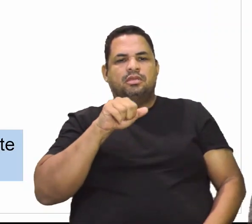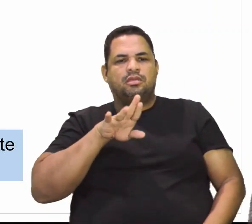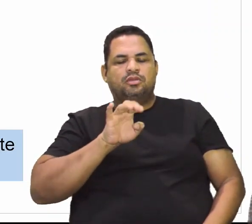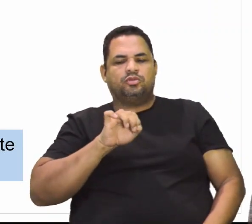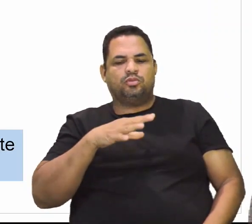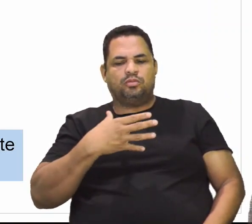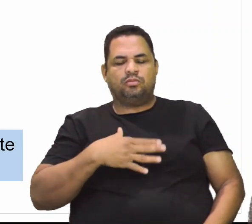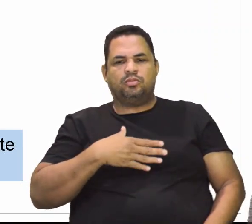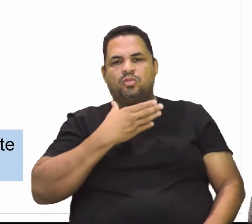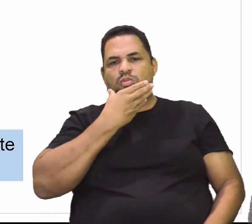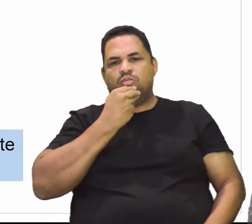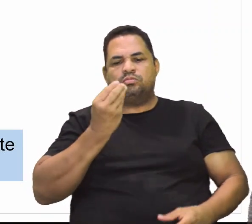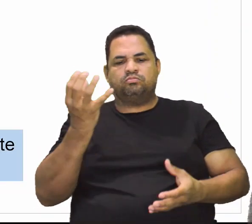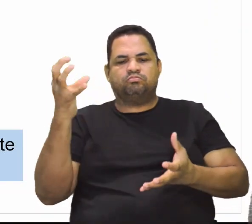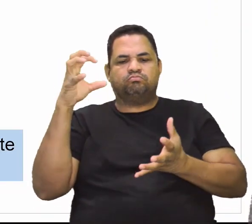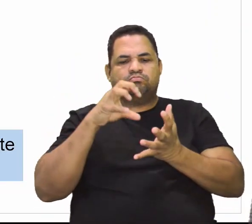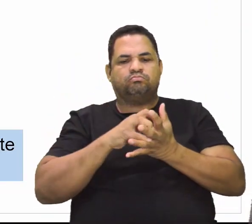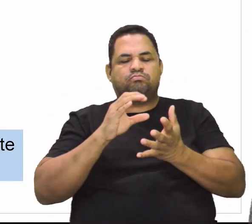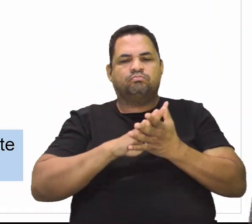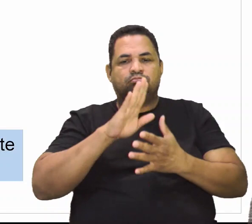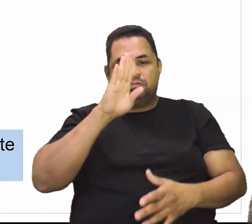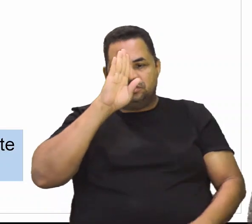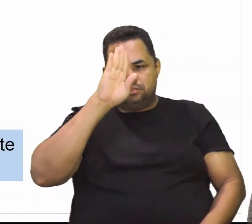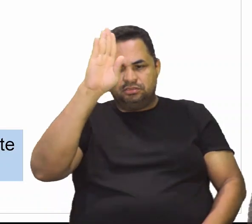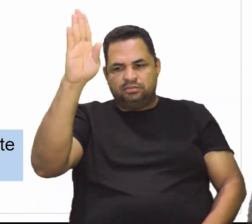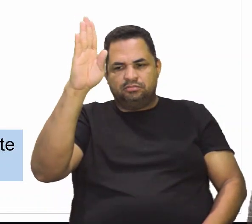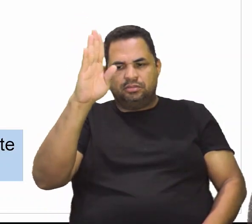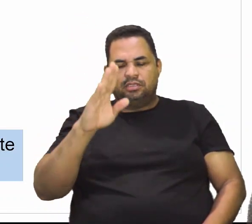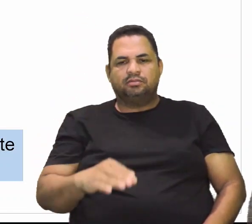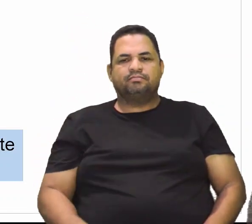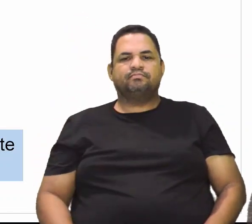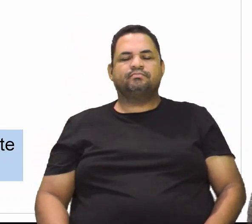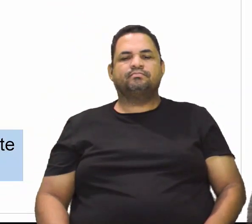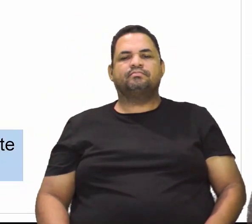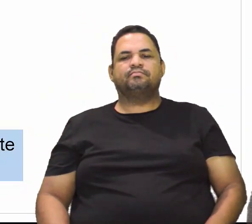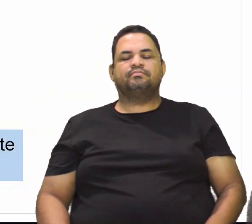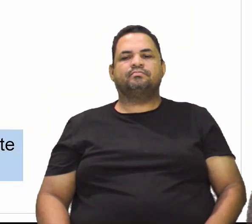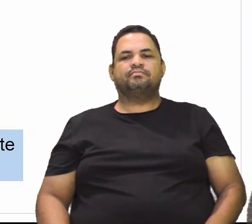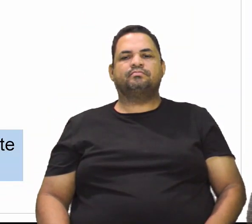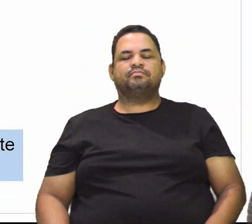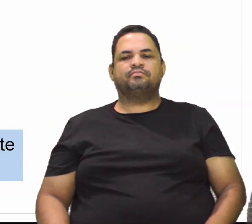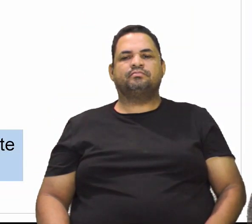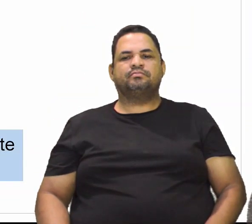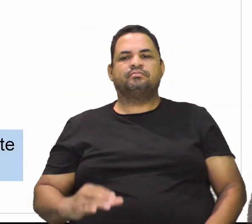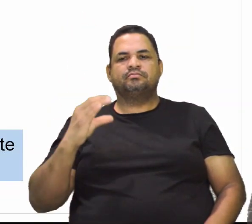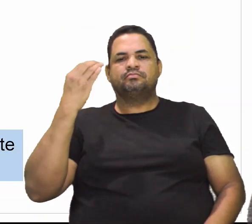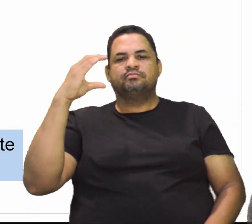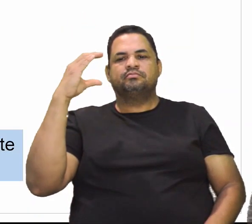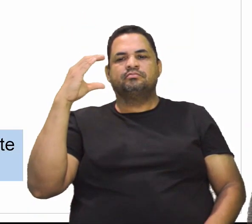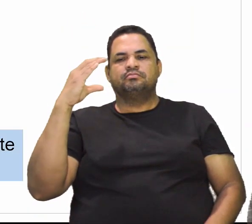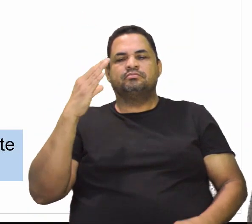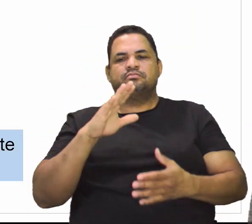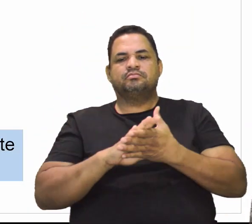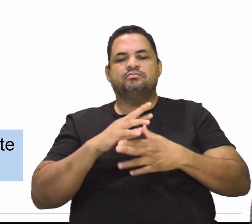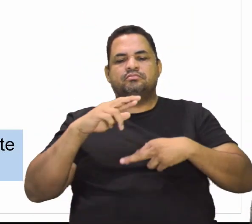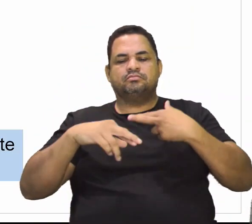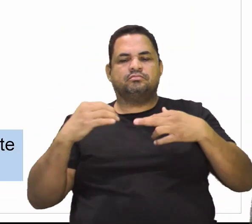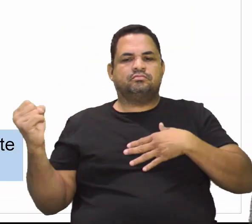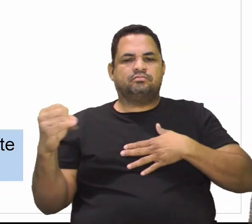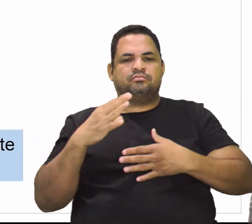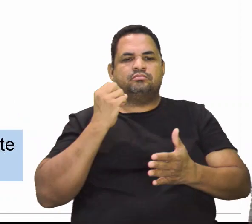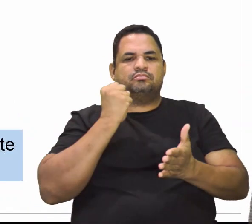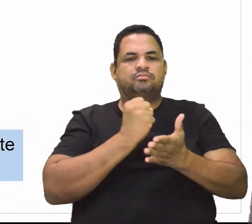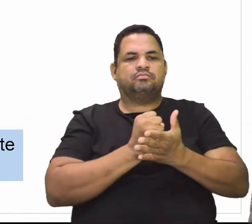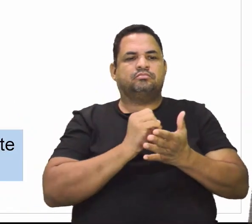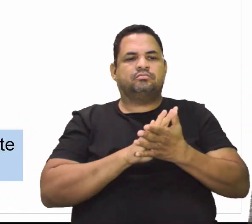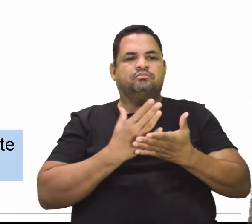Homem, no centro das atenções. Na ciência, o Renascimento foi marcado